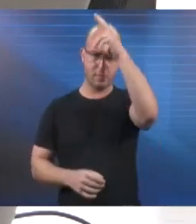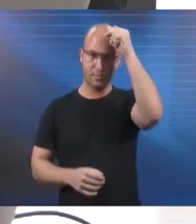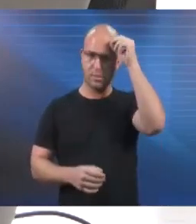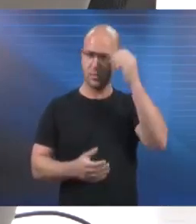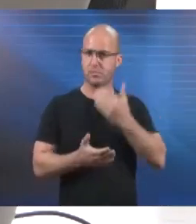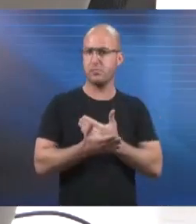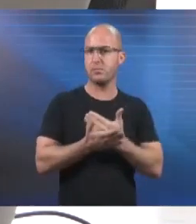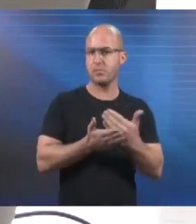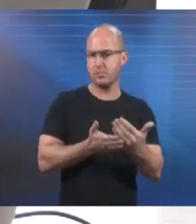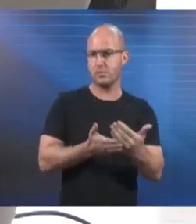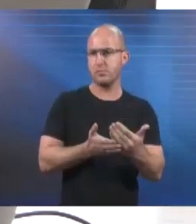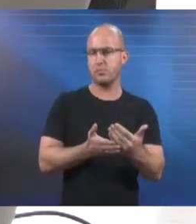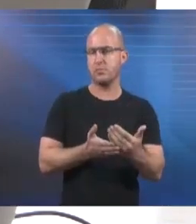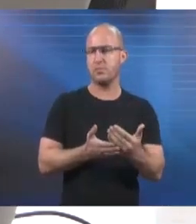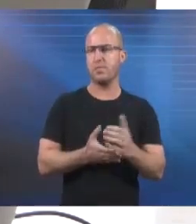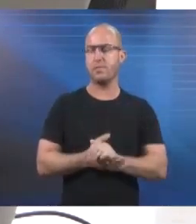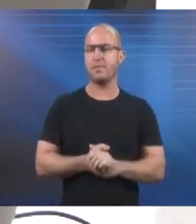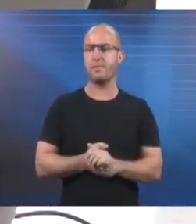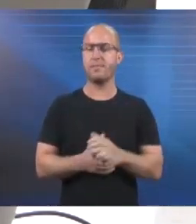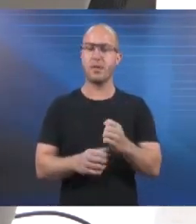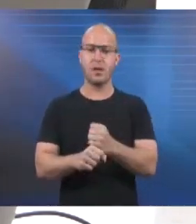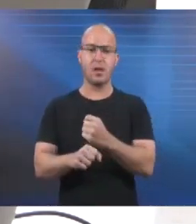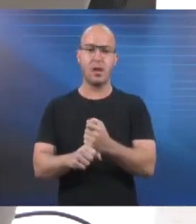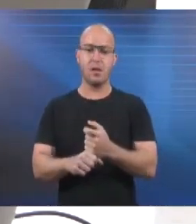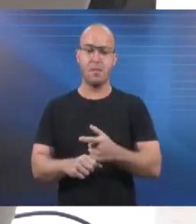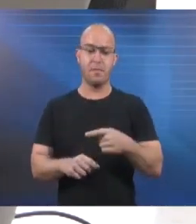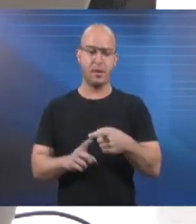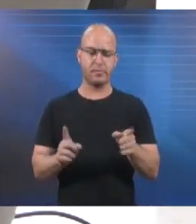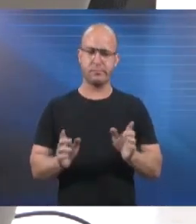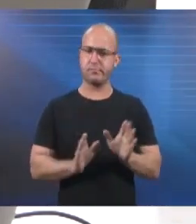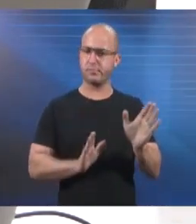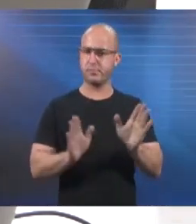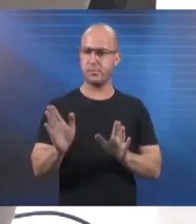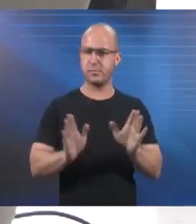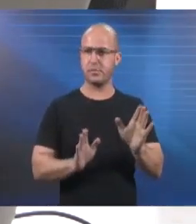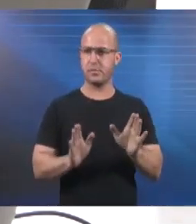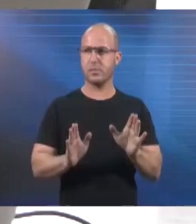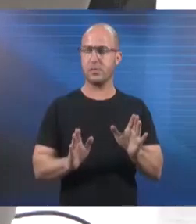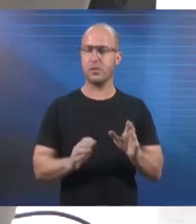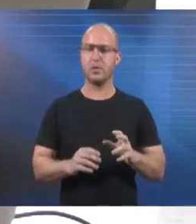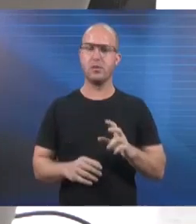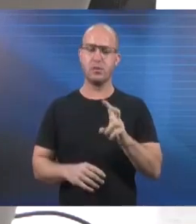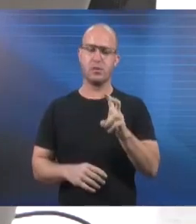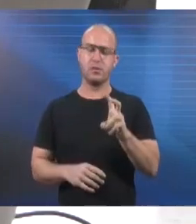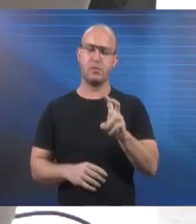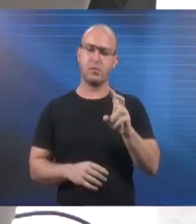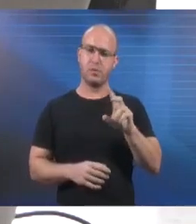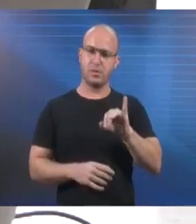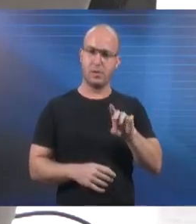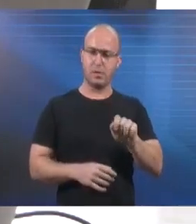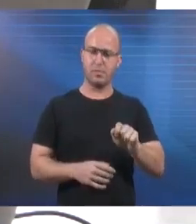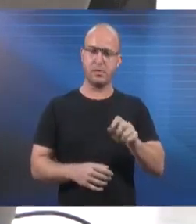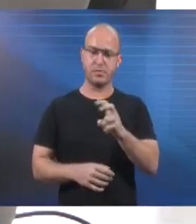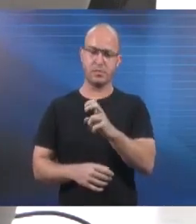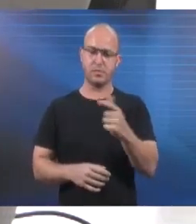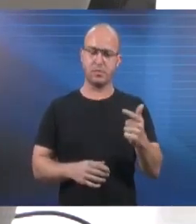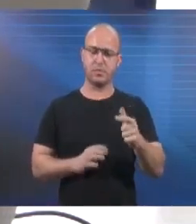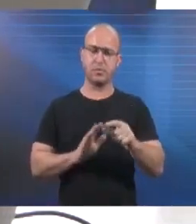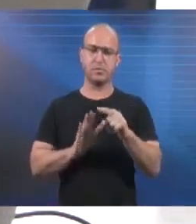começasse a obra nessa licença prévia o idema apresentou 52 questionamentos